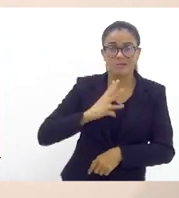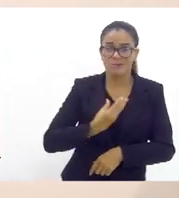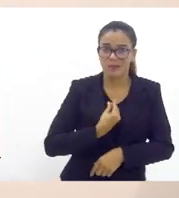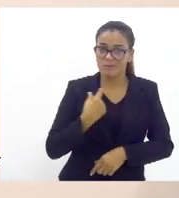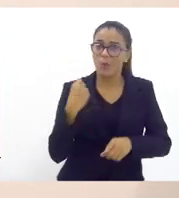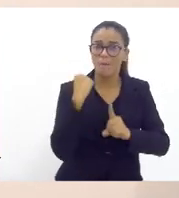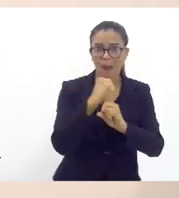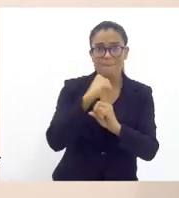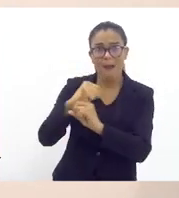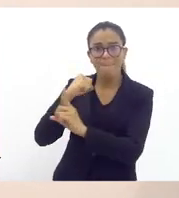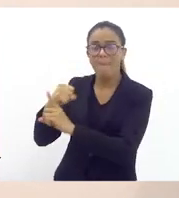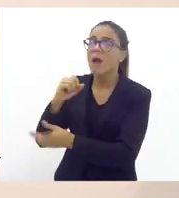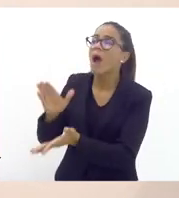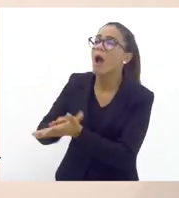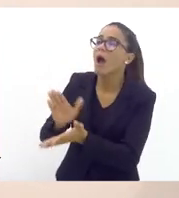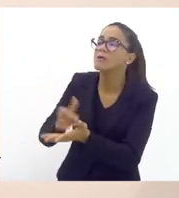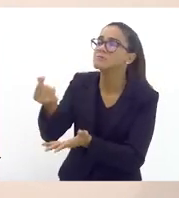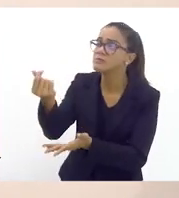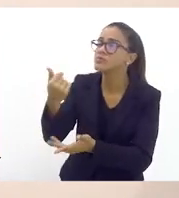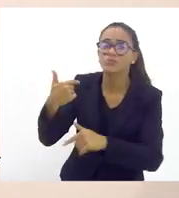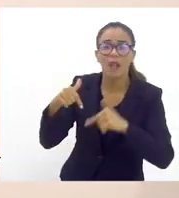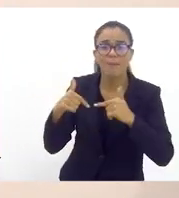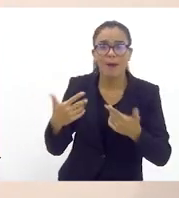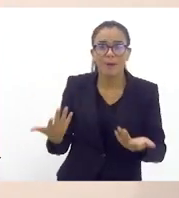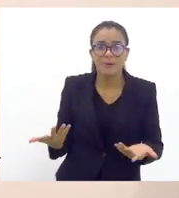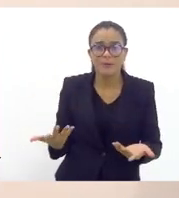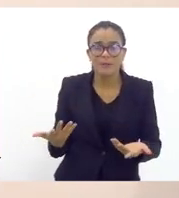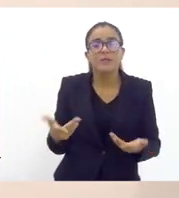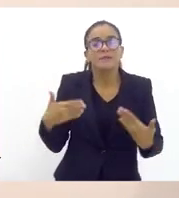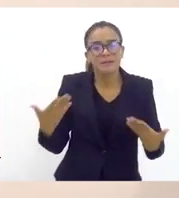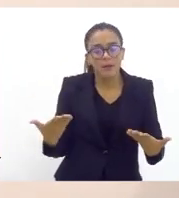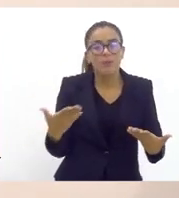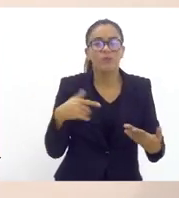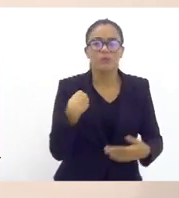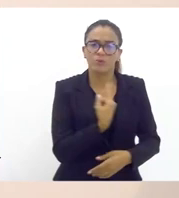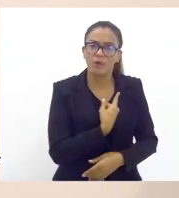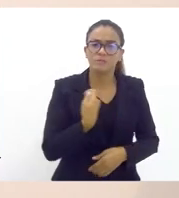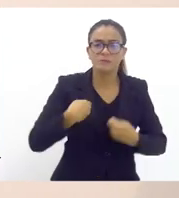quando estão cobrando seus clientes do serviço prestado. Então,